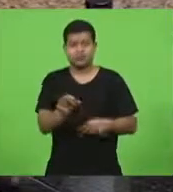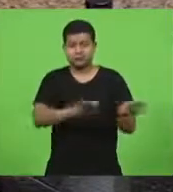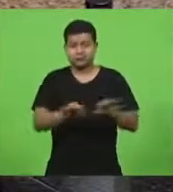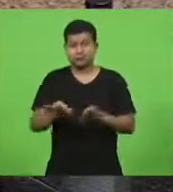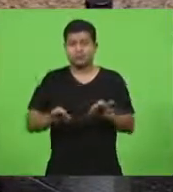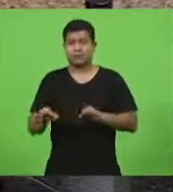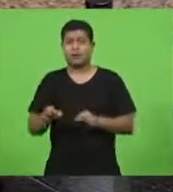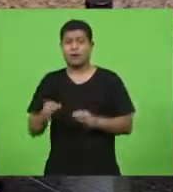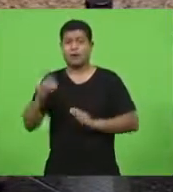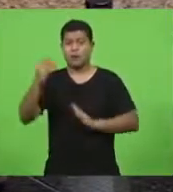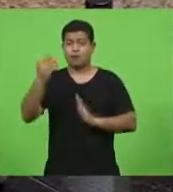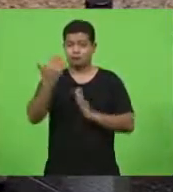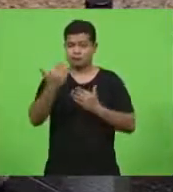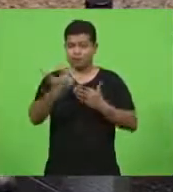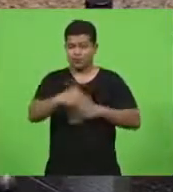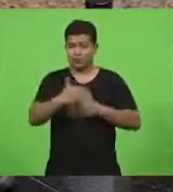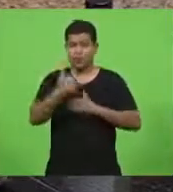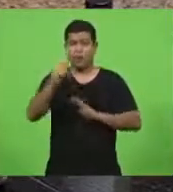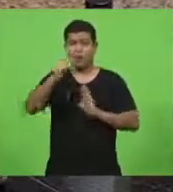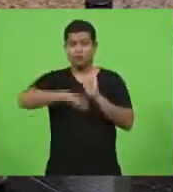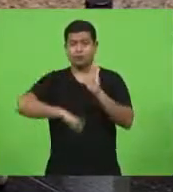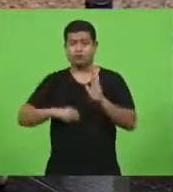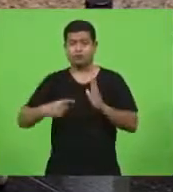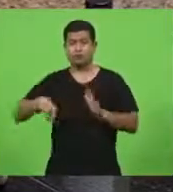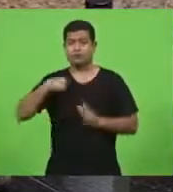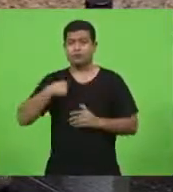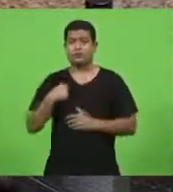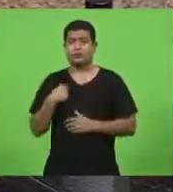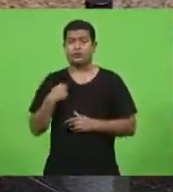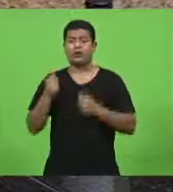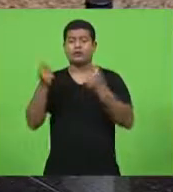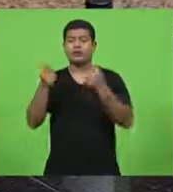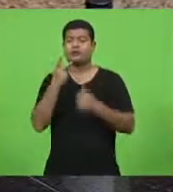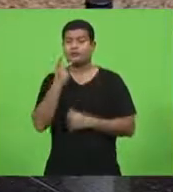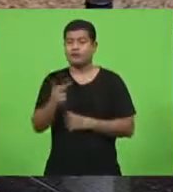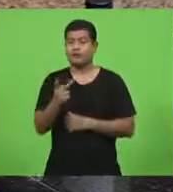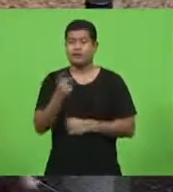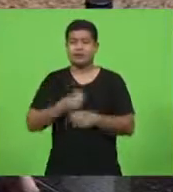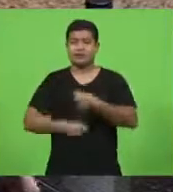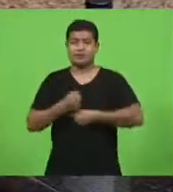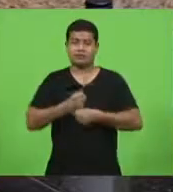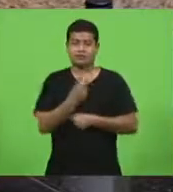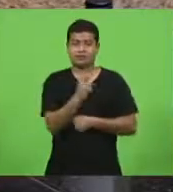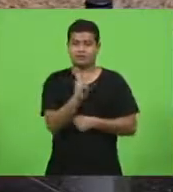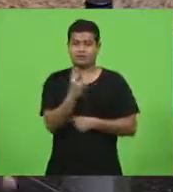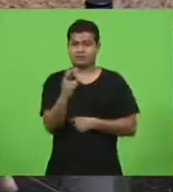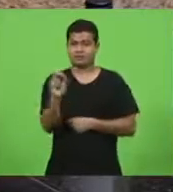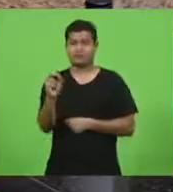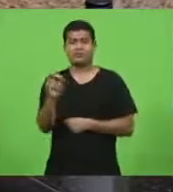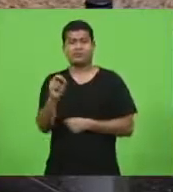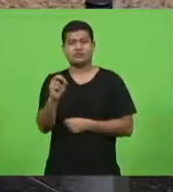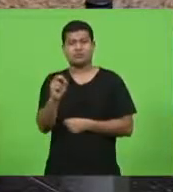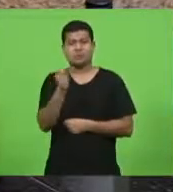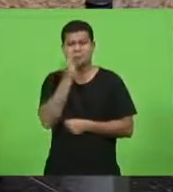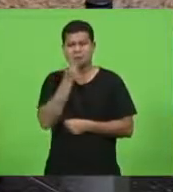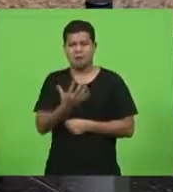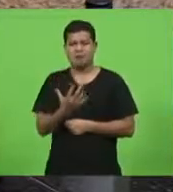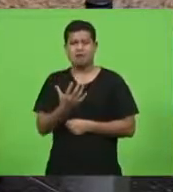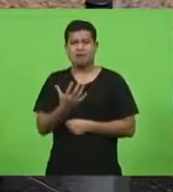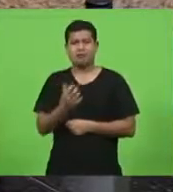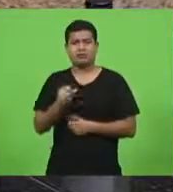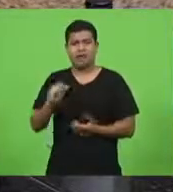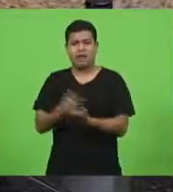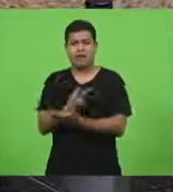se defende o governo, a gente fala de como foi bom o ano passado. Quando se toca-se num ponto de erros do